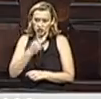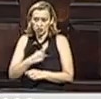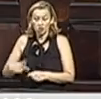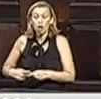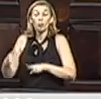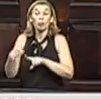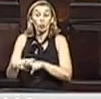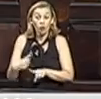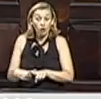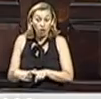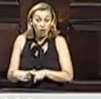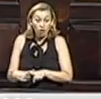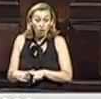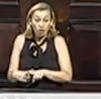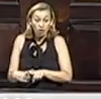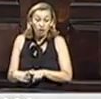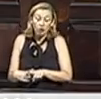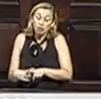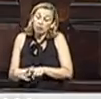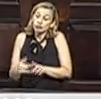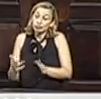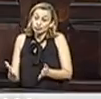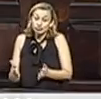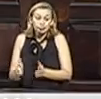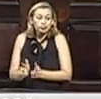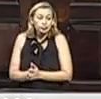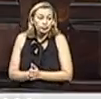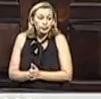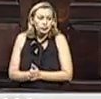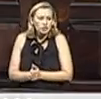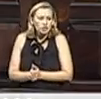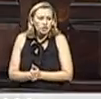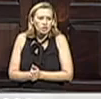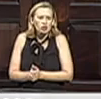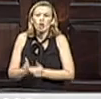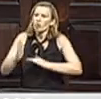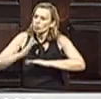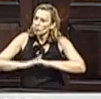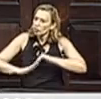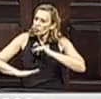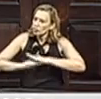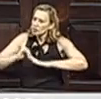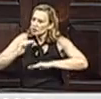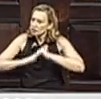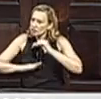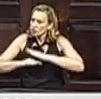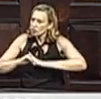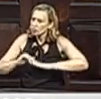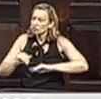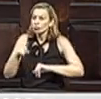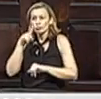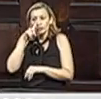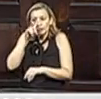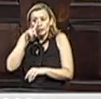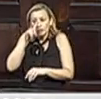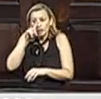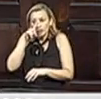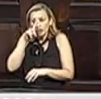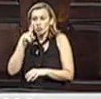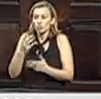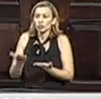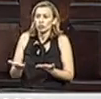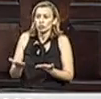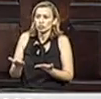quê? Por quê, senhor presidente? Porque é uma profissão, como eu falei, que está submetida a um risco muito grande